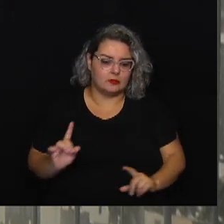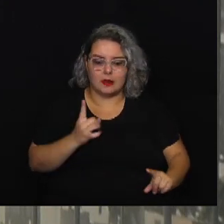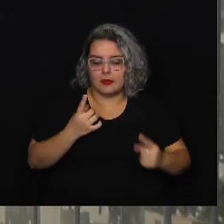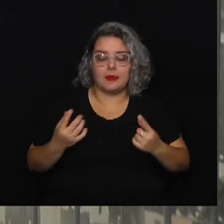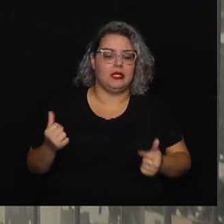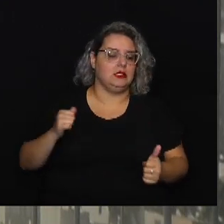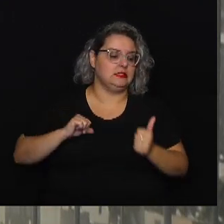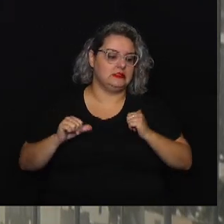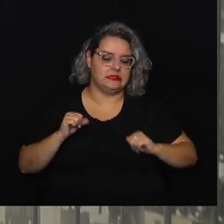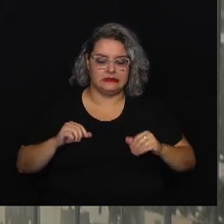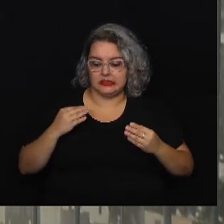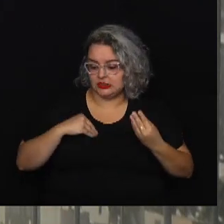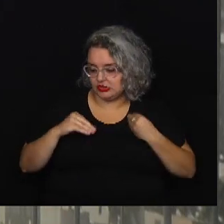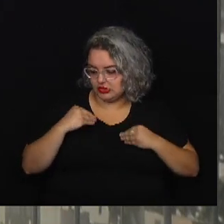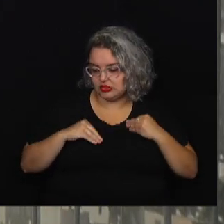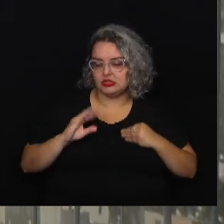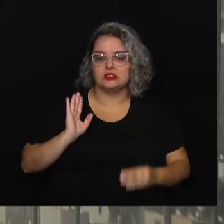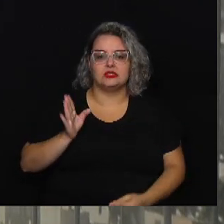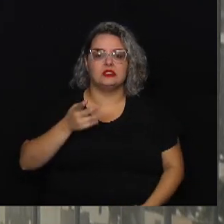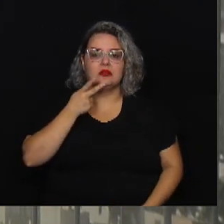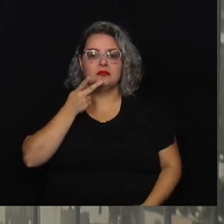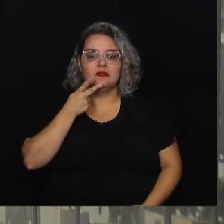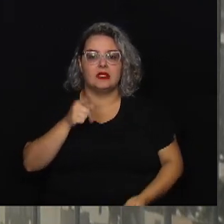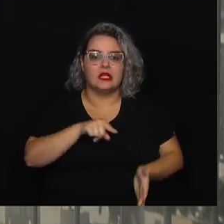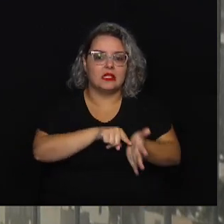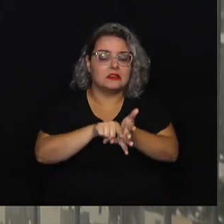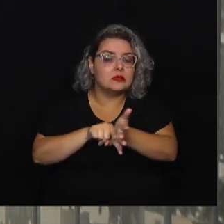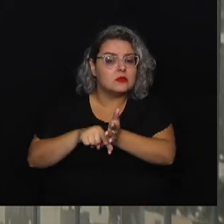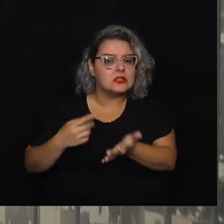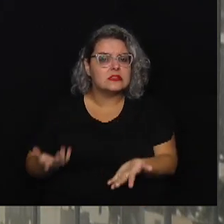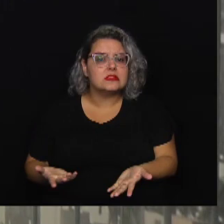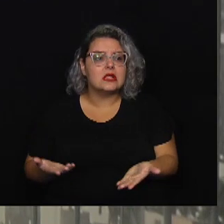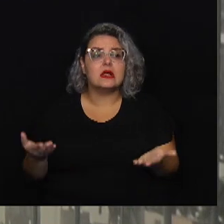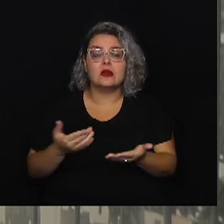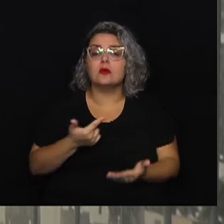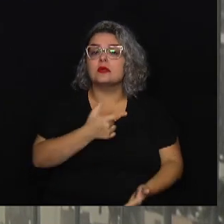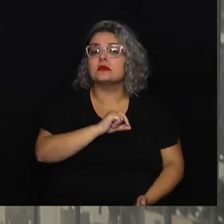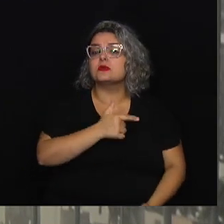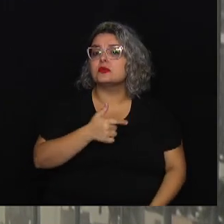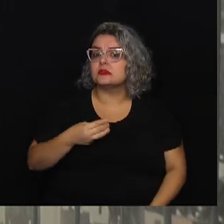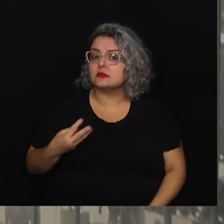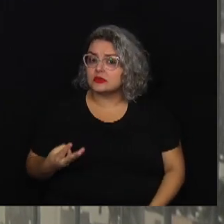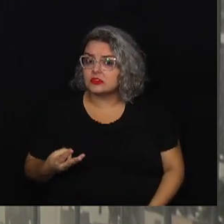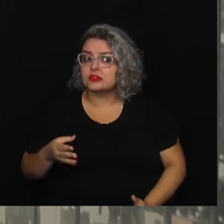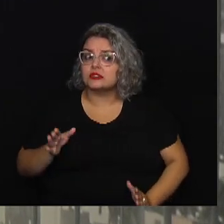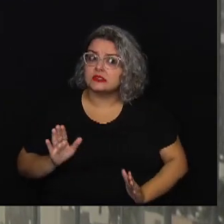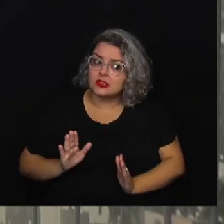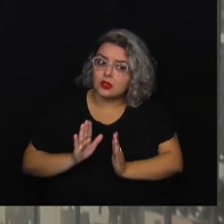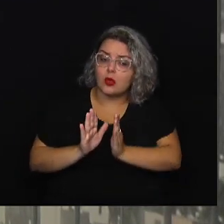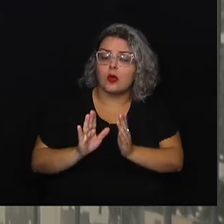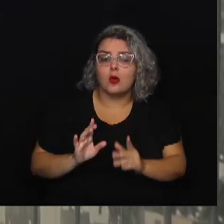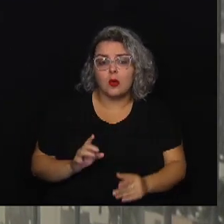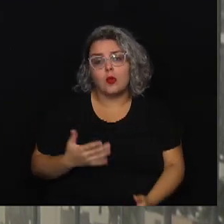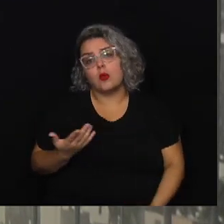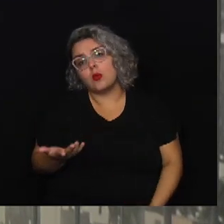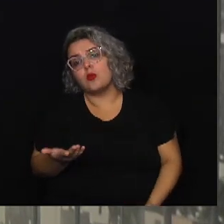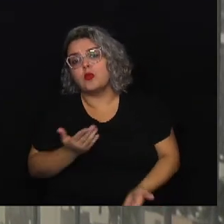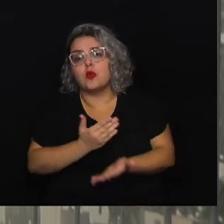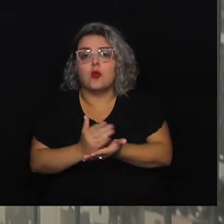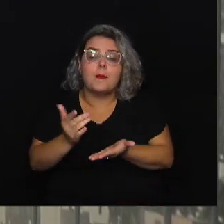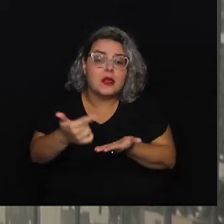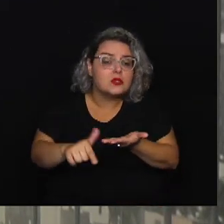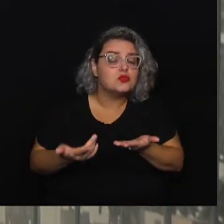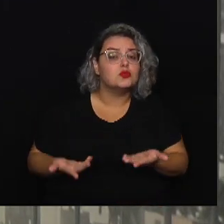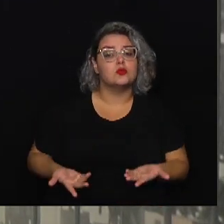ansiedade, depressão que foi citada na pesquisa. Agora 2023 está sendo encarado como um recomeço, então todo